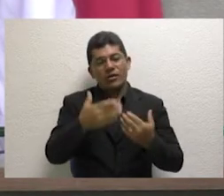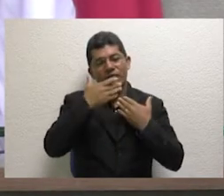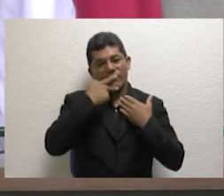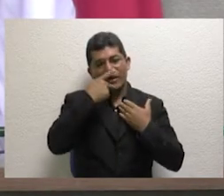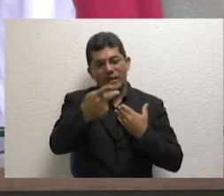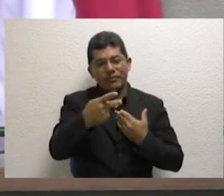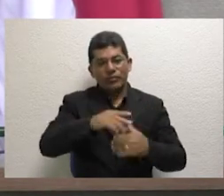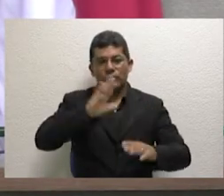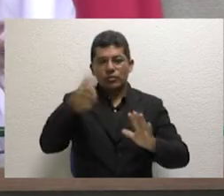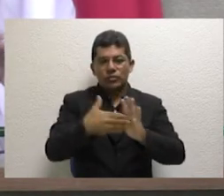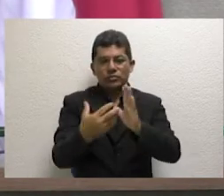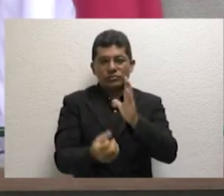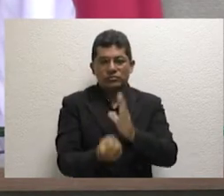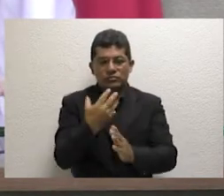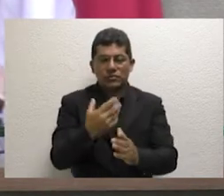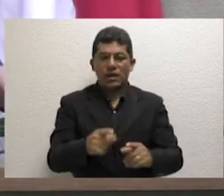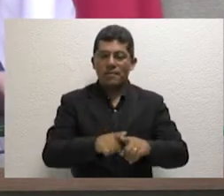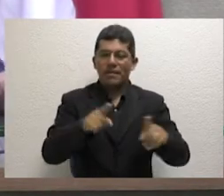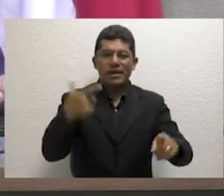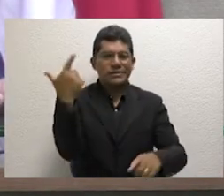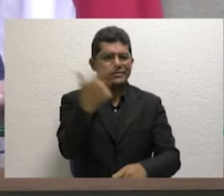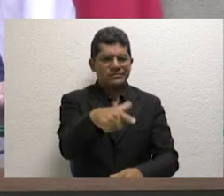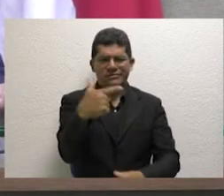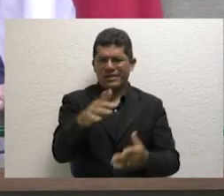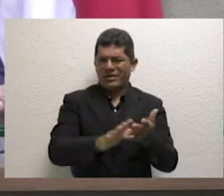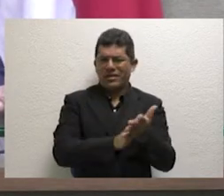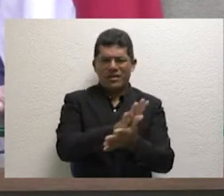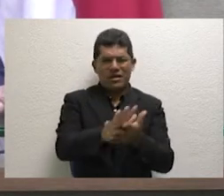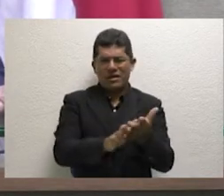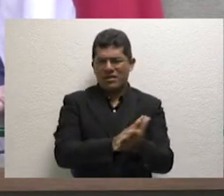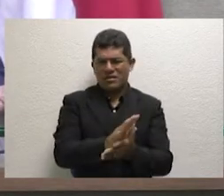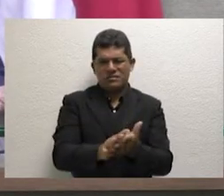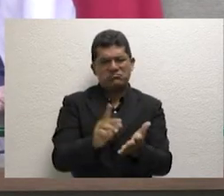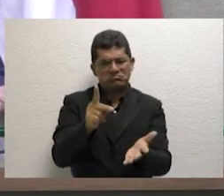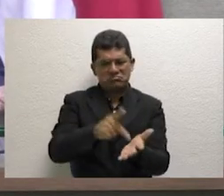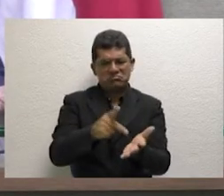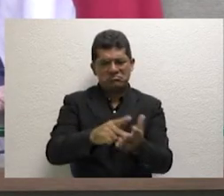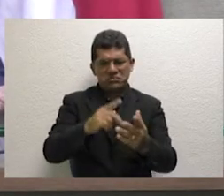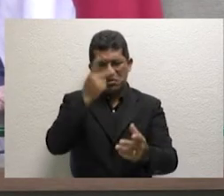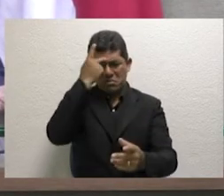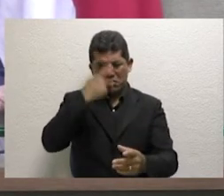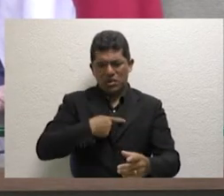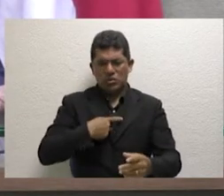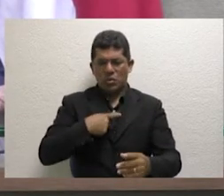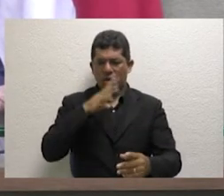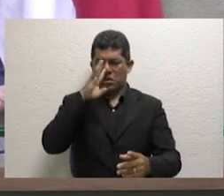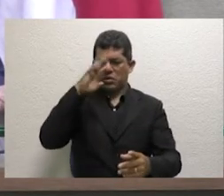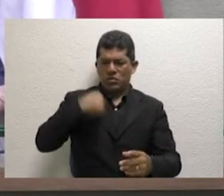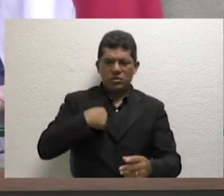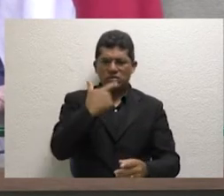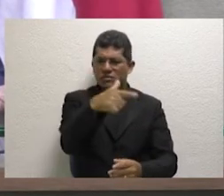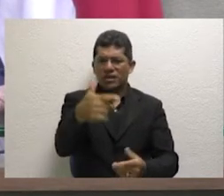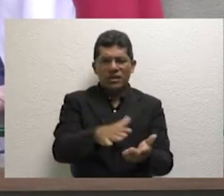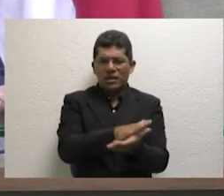aconteceu mas não tem nada de minha pessoa envolvido nisso